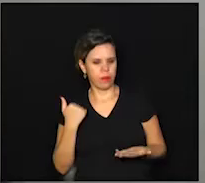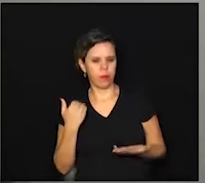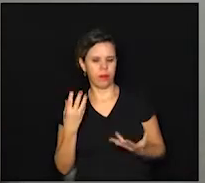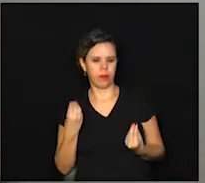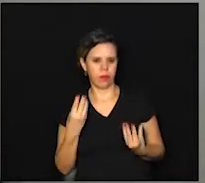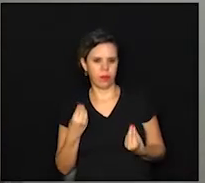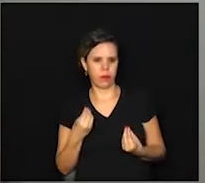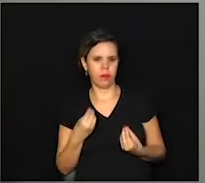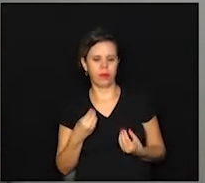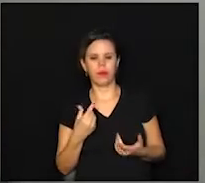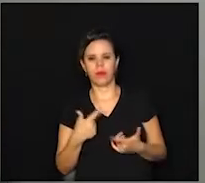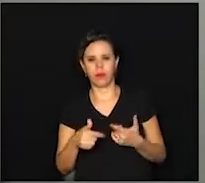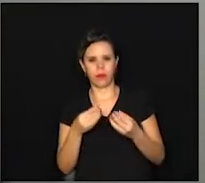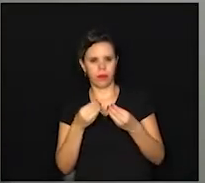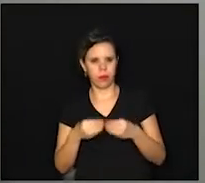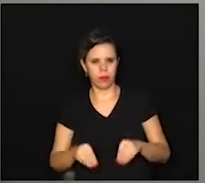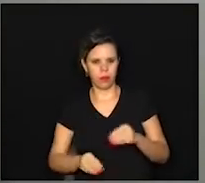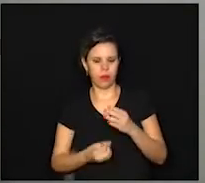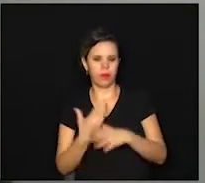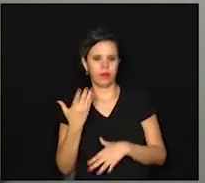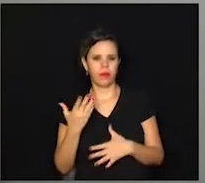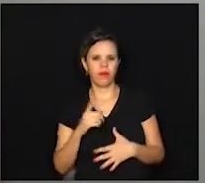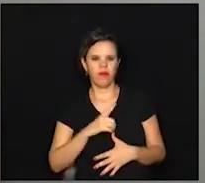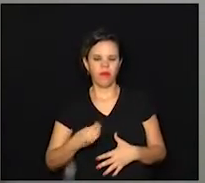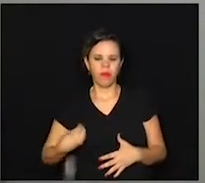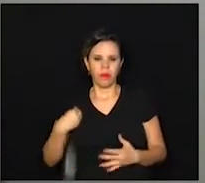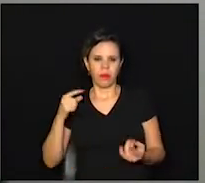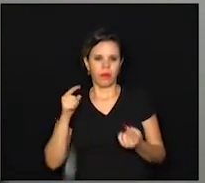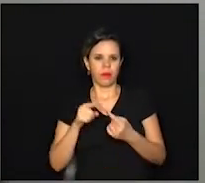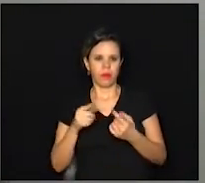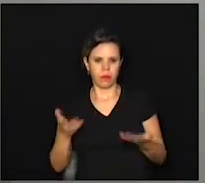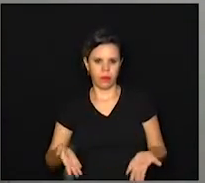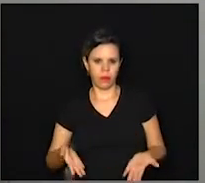muitas violações acontecem, mas existe um ideal